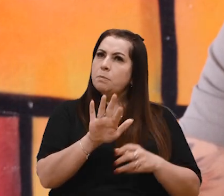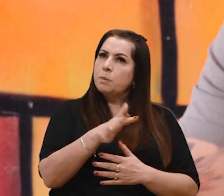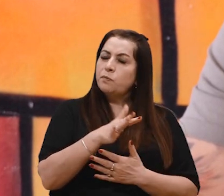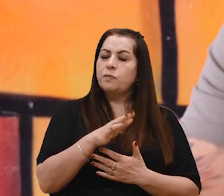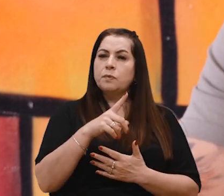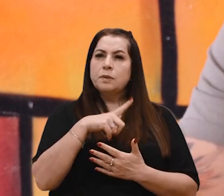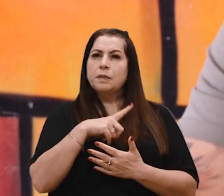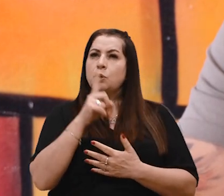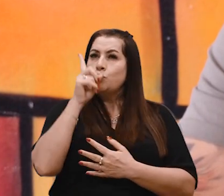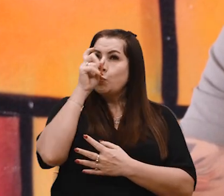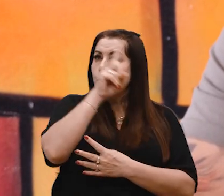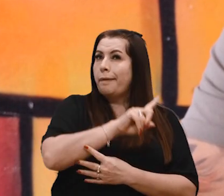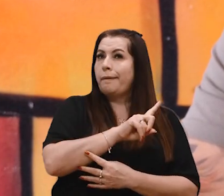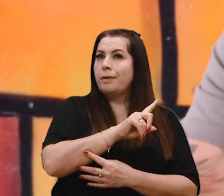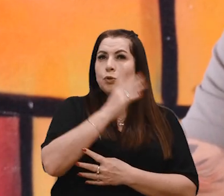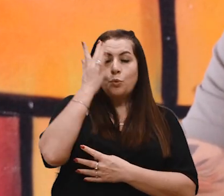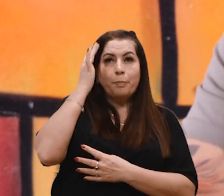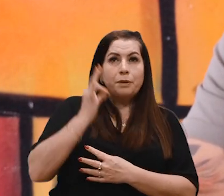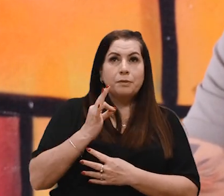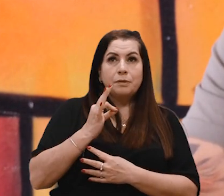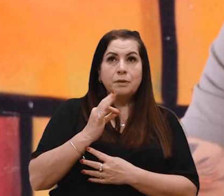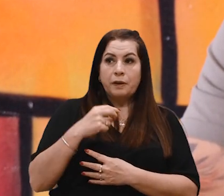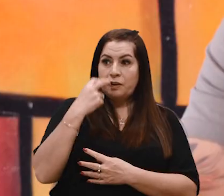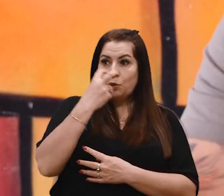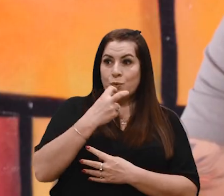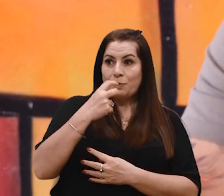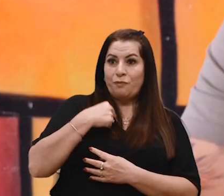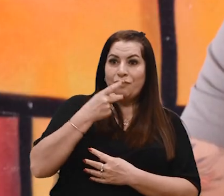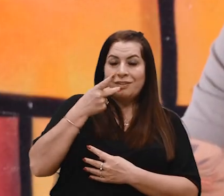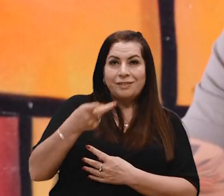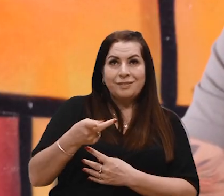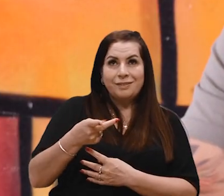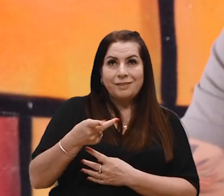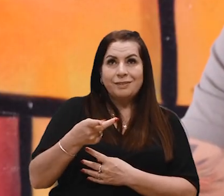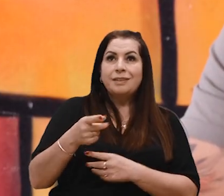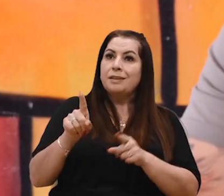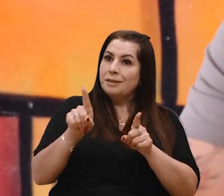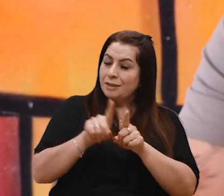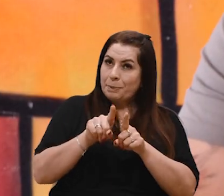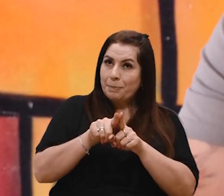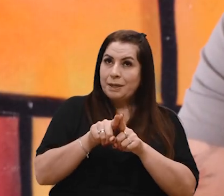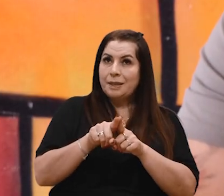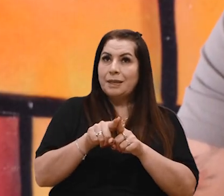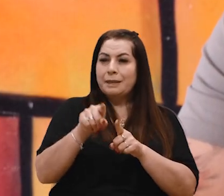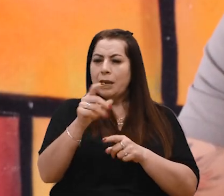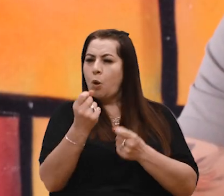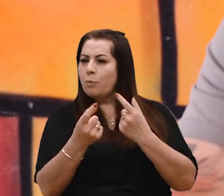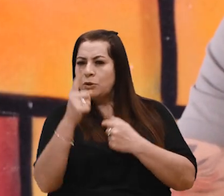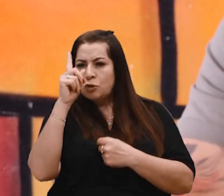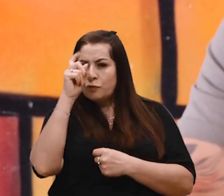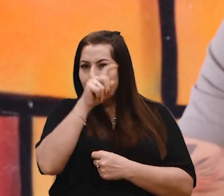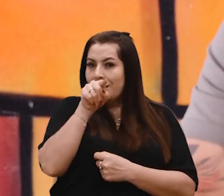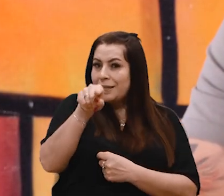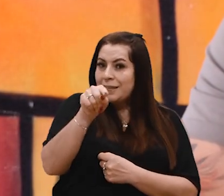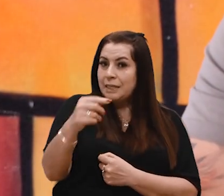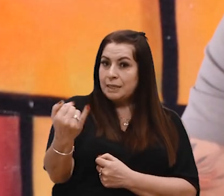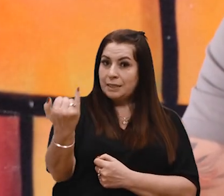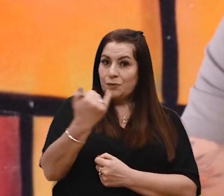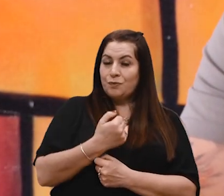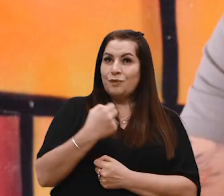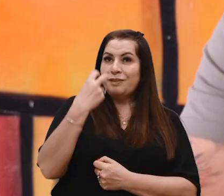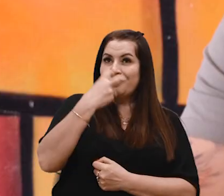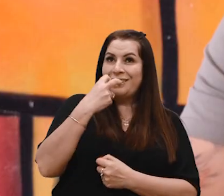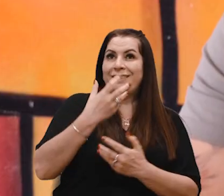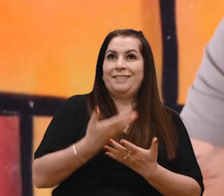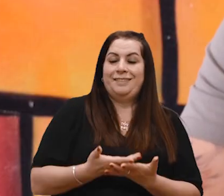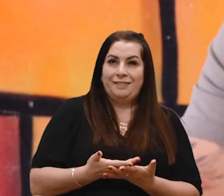gente percebe que muitas vezes eles têm uma dificuldade em compreender o que a gente está falando e, ao mesmo tempo, que a gente tem alguma dificuldade